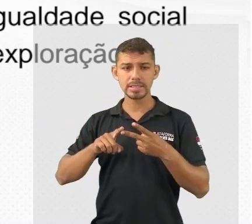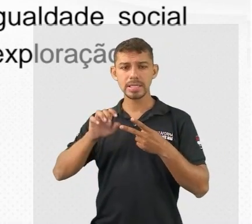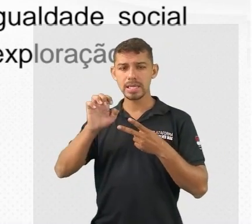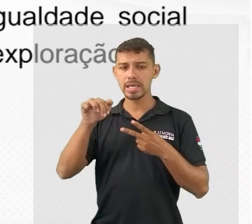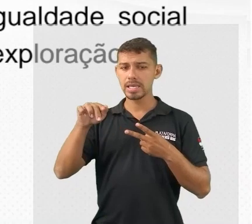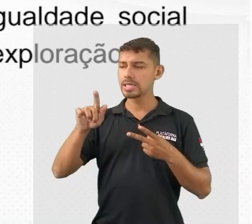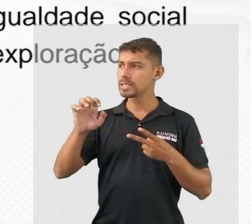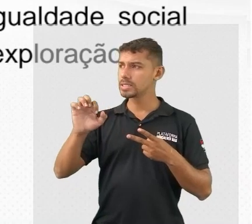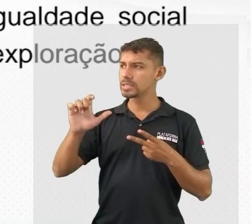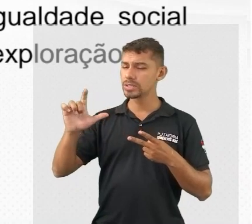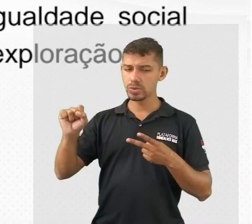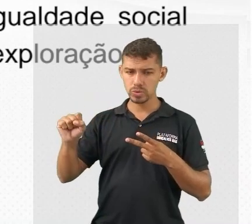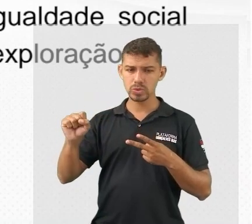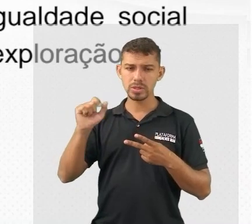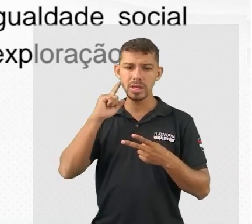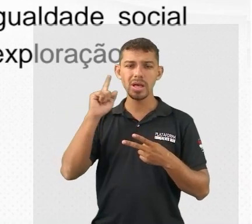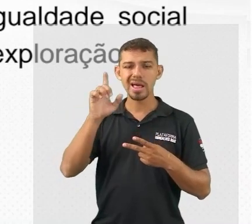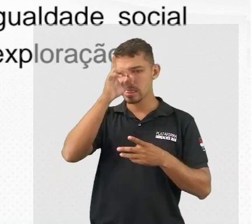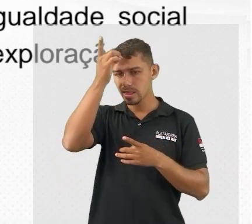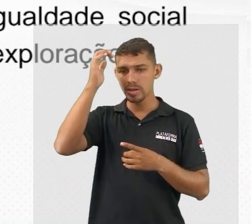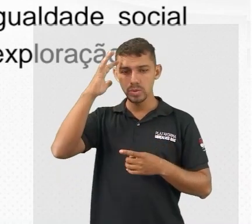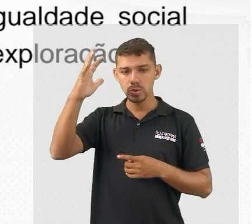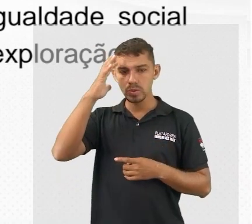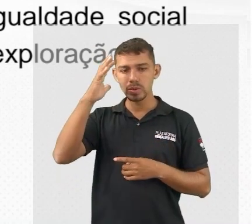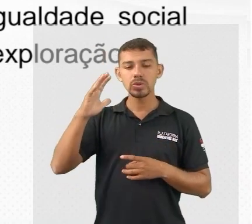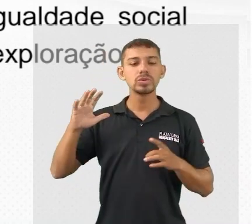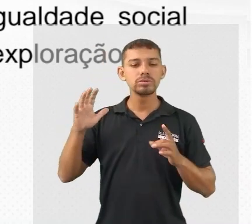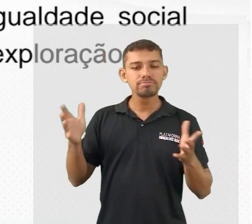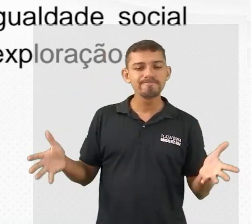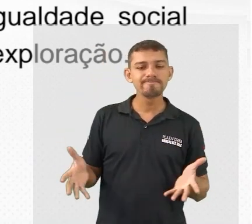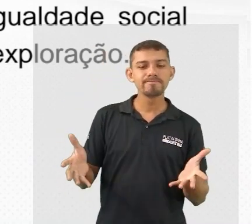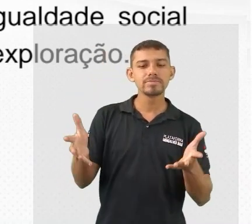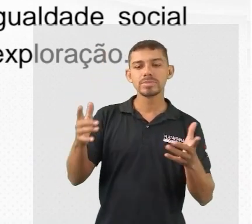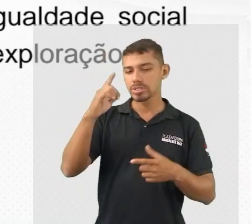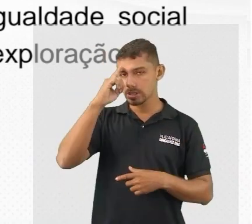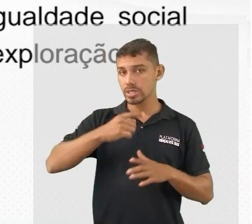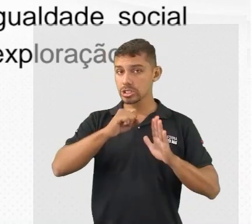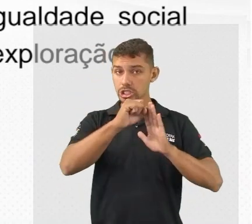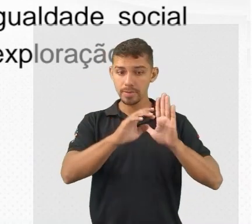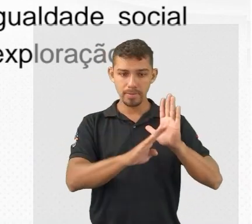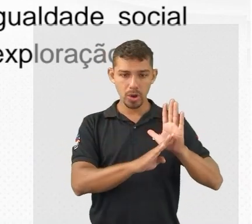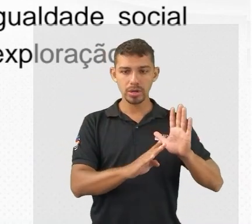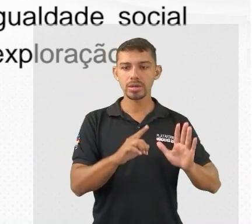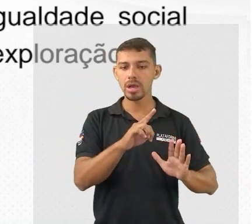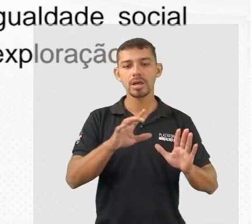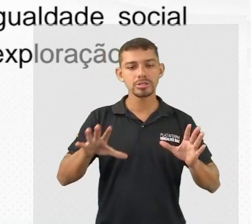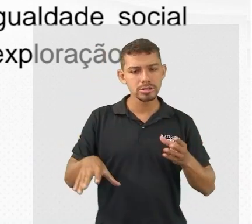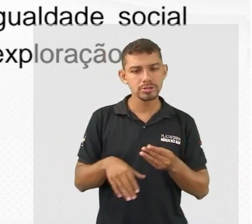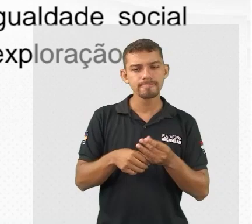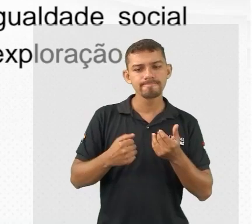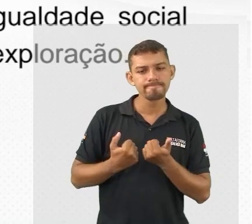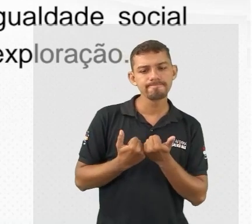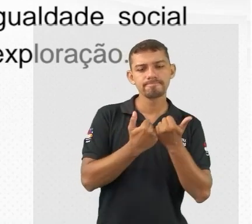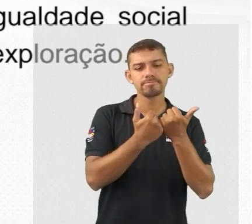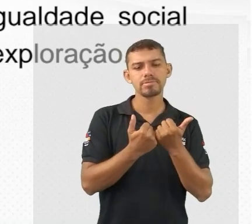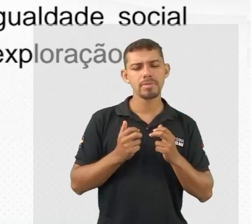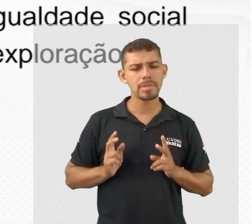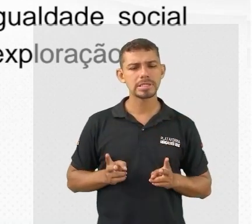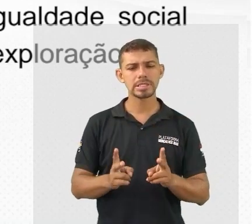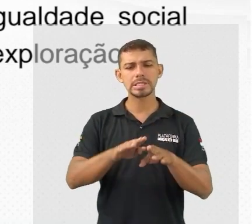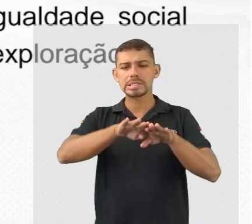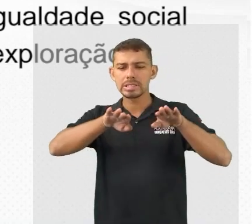A ideologia é entendida como um instrumento de dominação simbólica, que contribui para